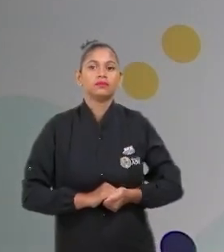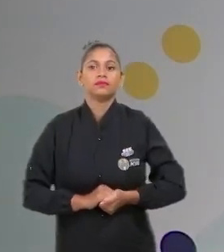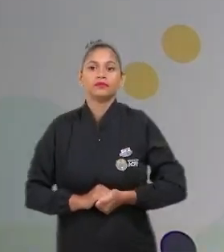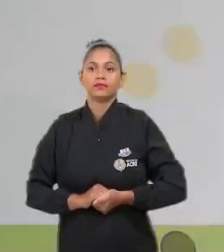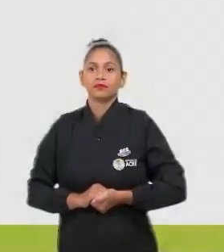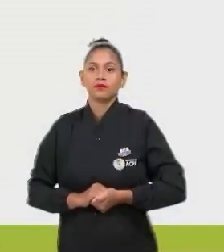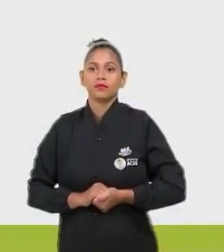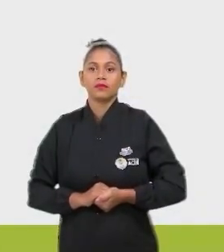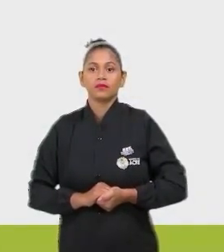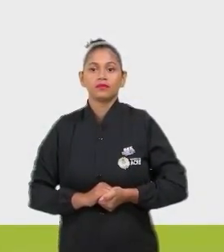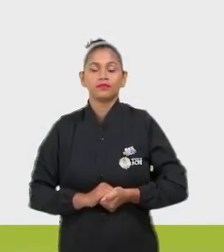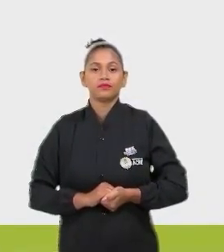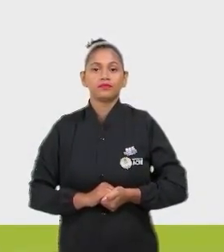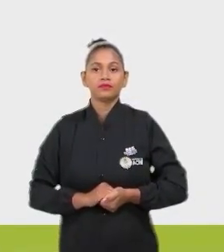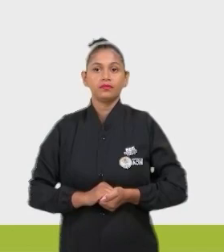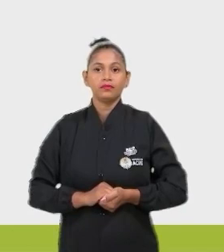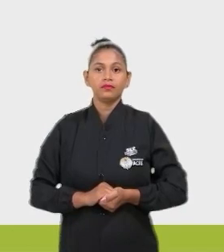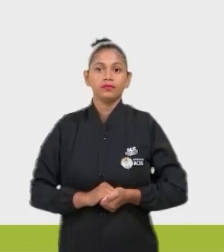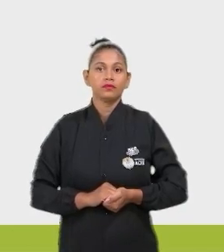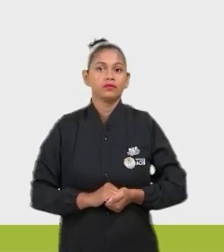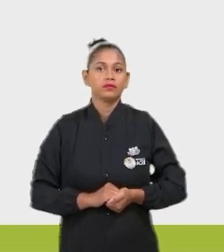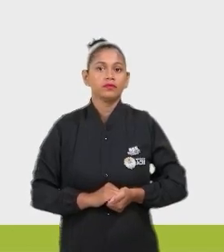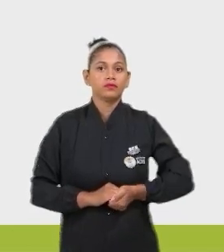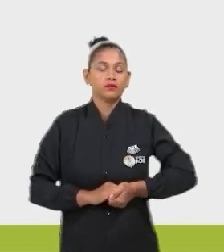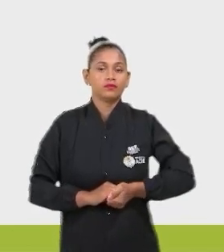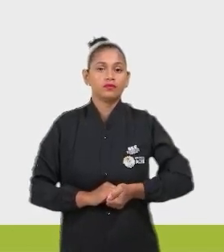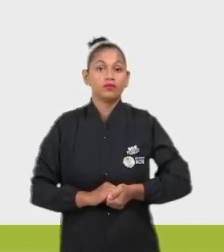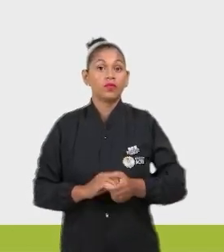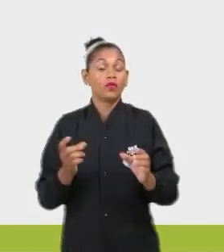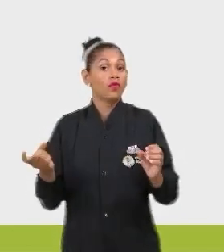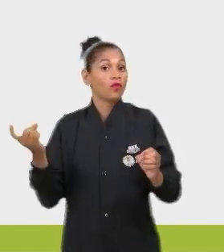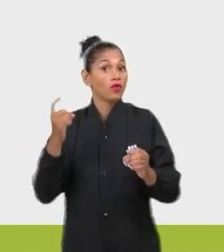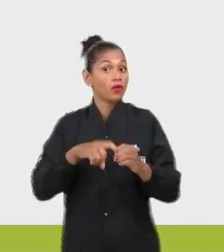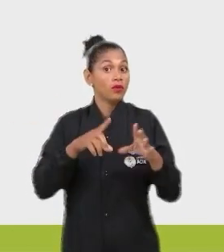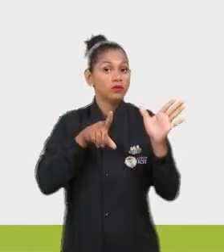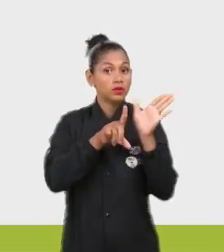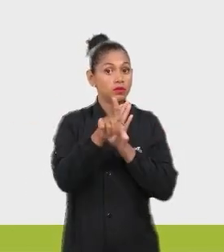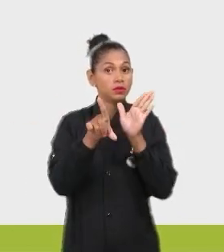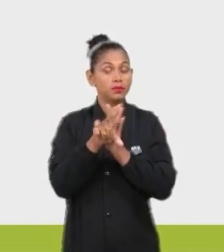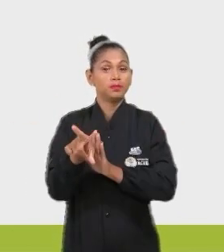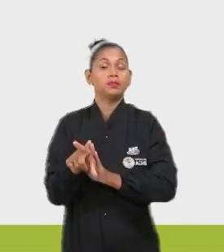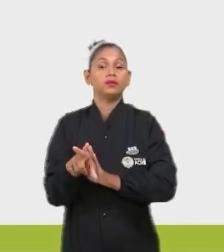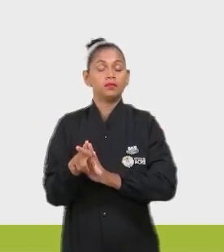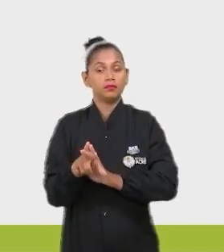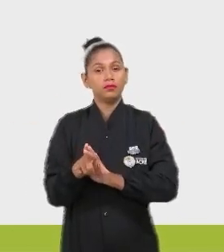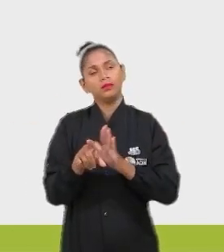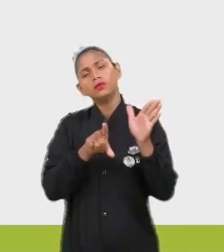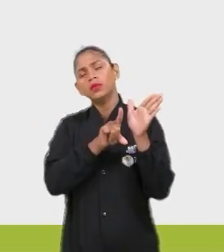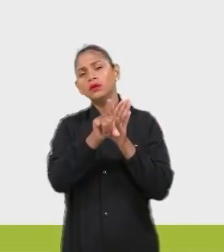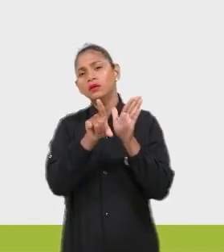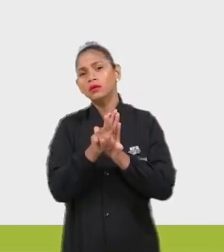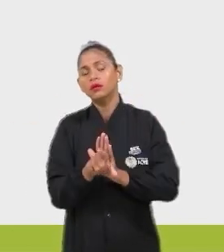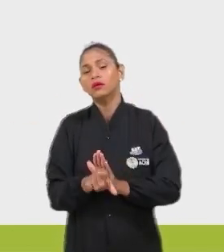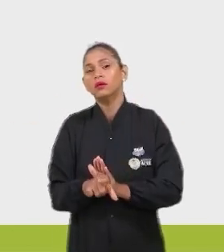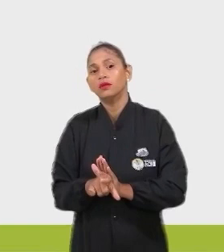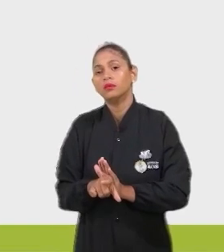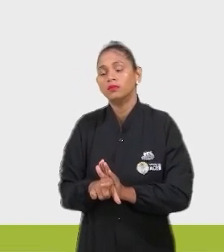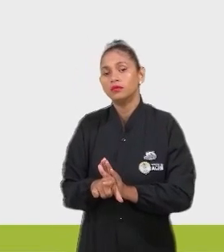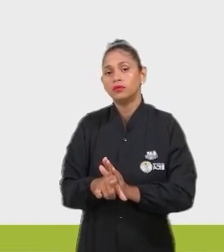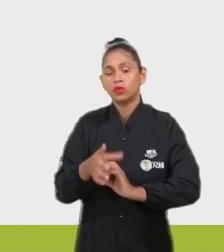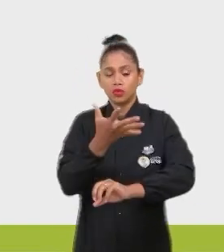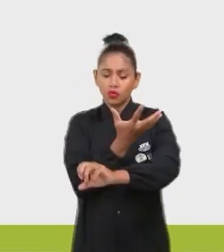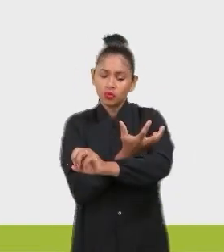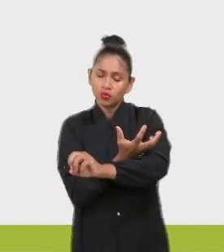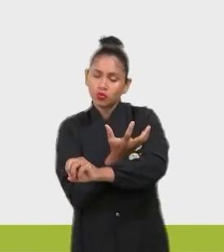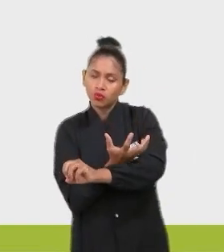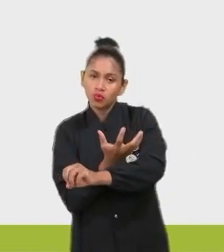Bom, vamos adiante. Voltemos para a questão. A questão, então, diz assim: as plantas